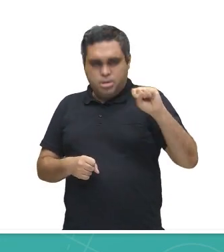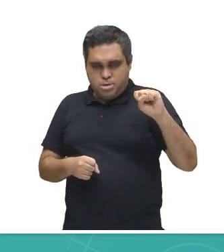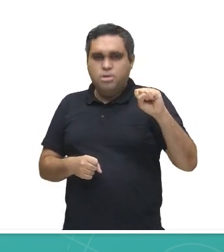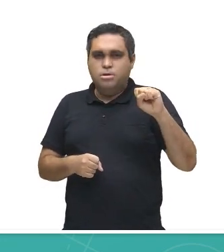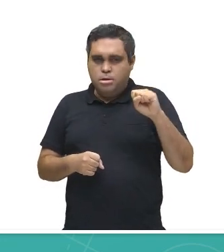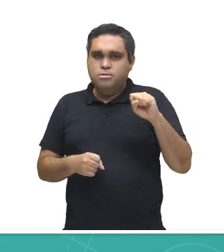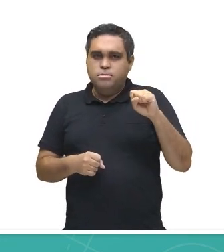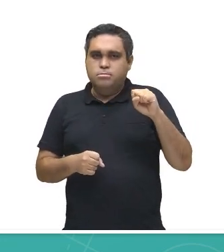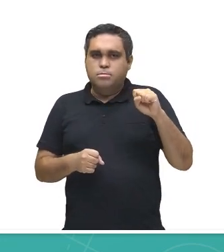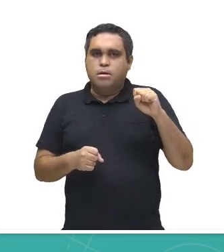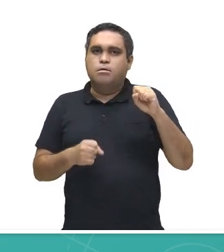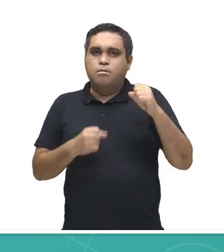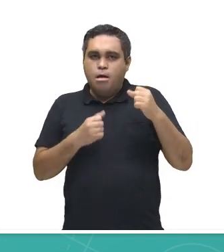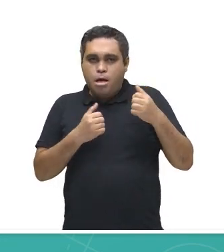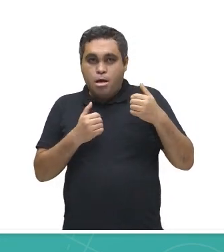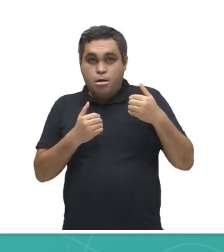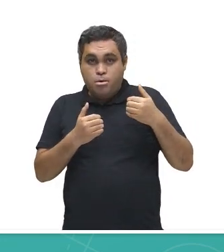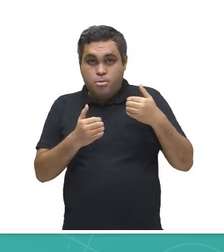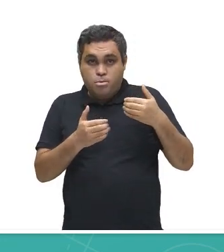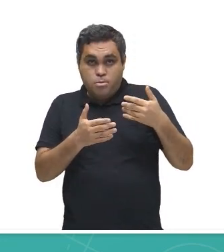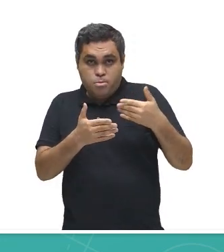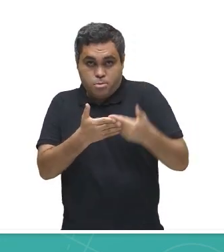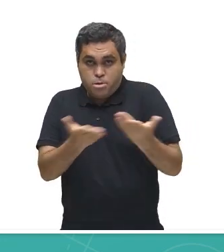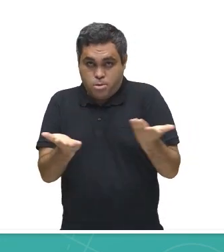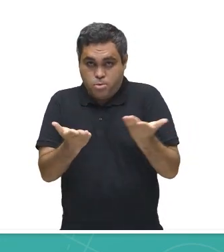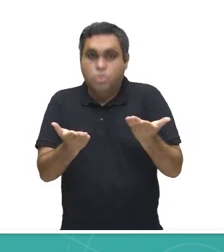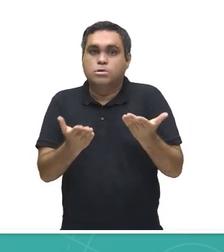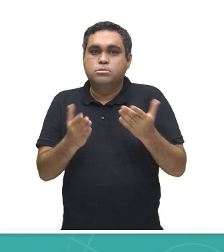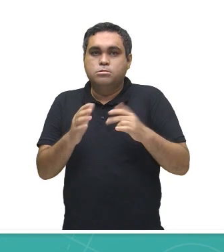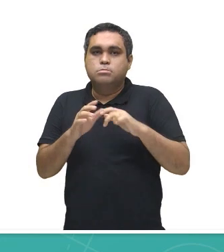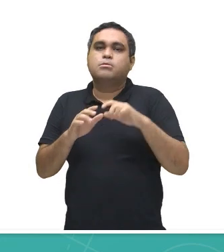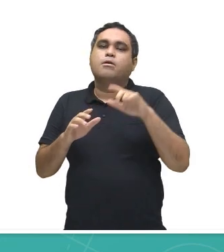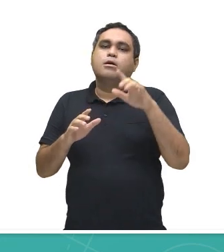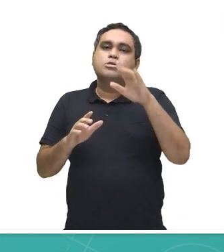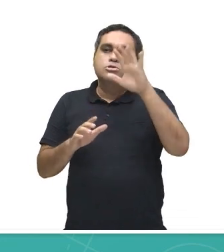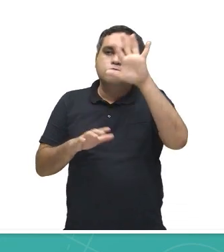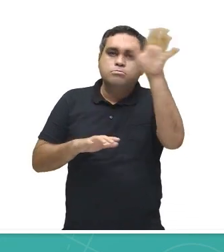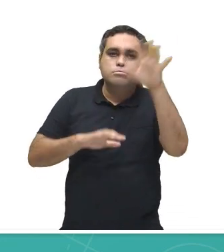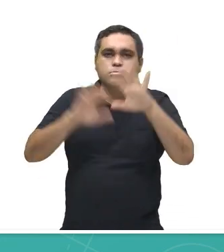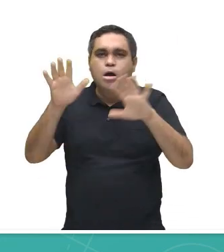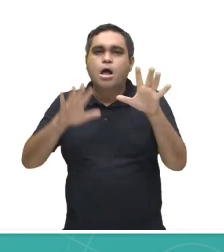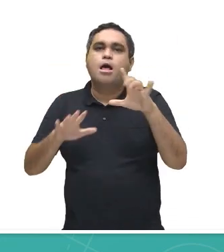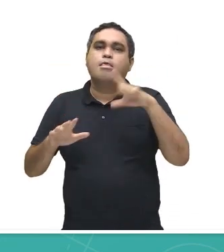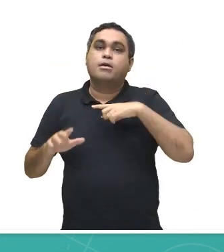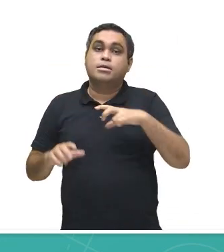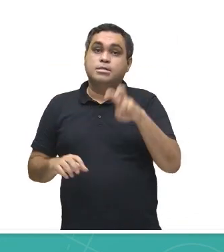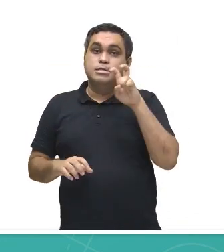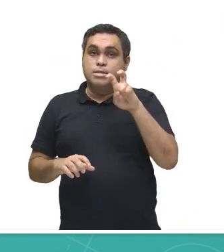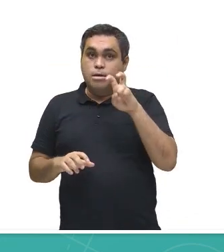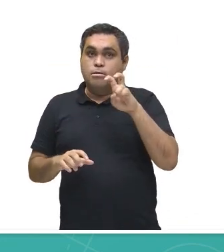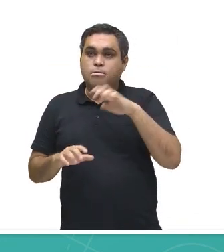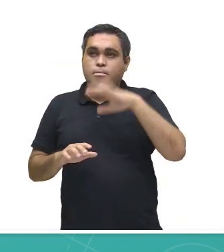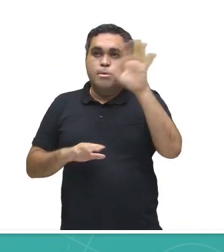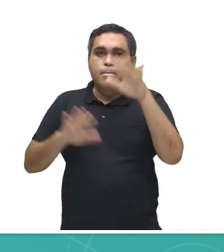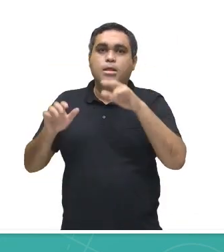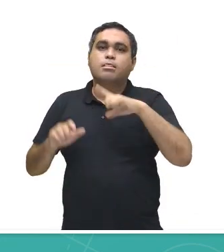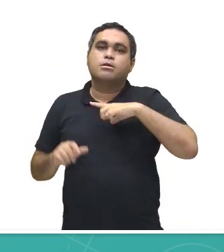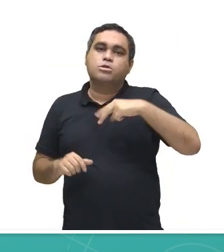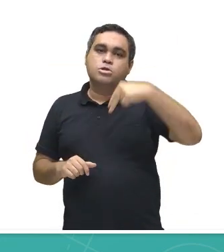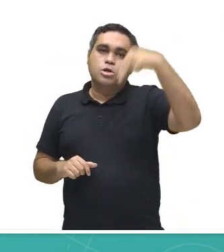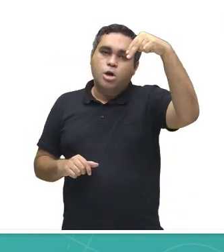o Brasil em 5 grandes regiões, né? Nós temos o Norte,